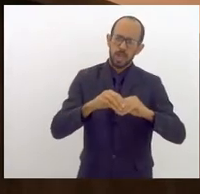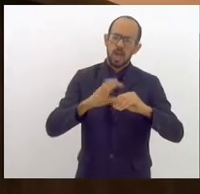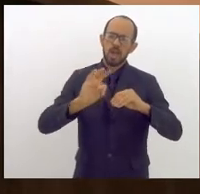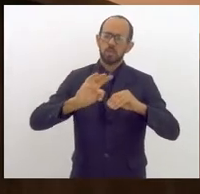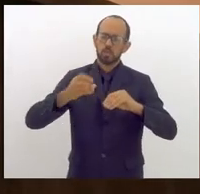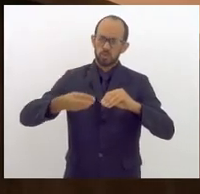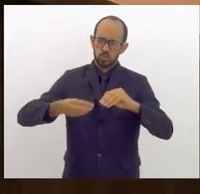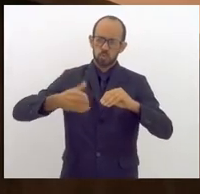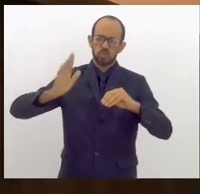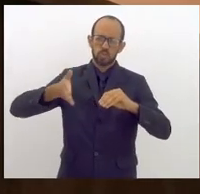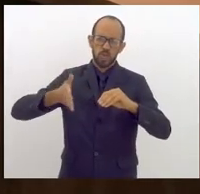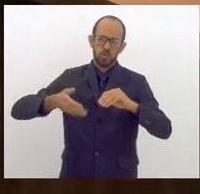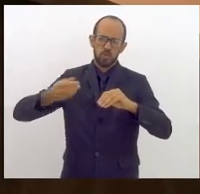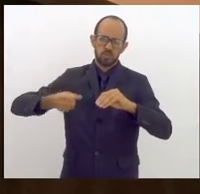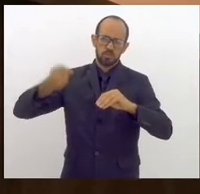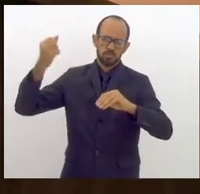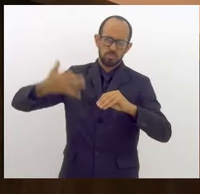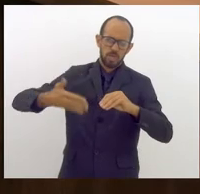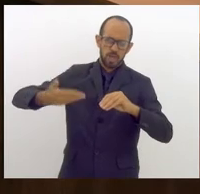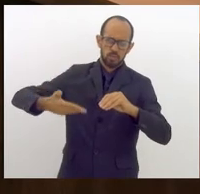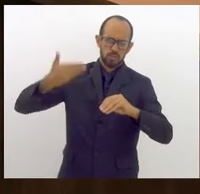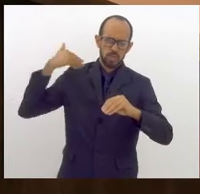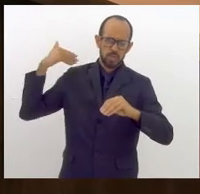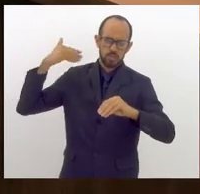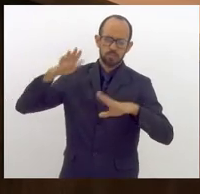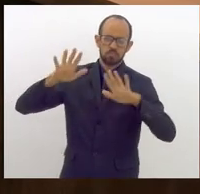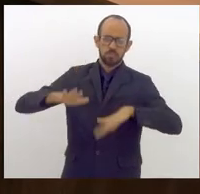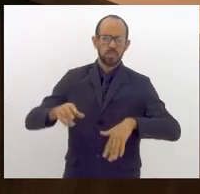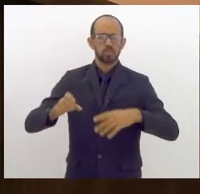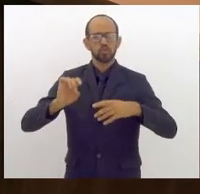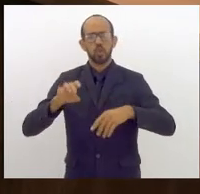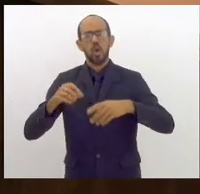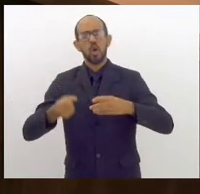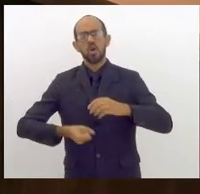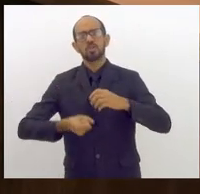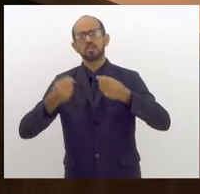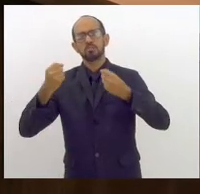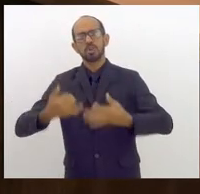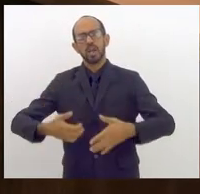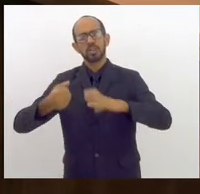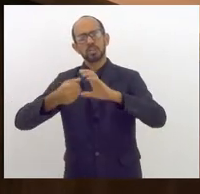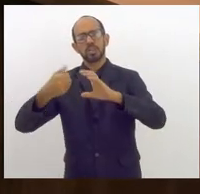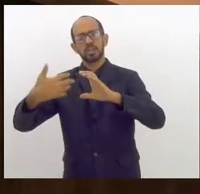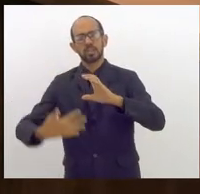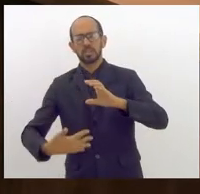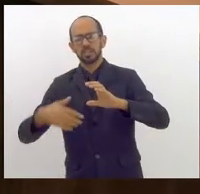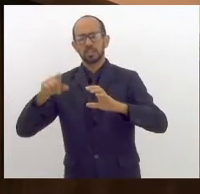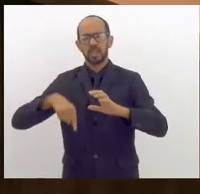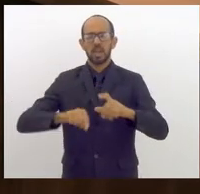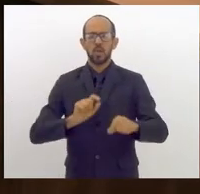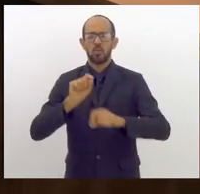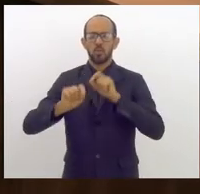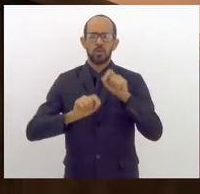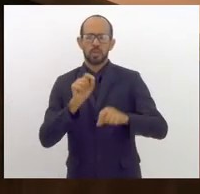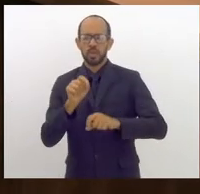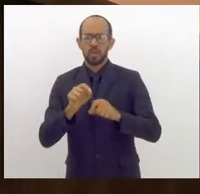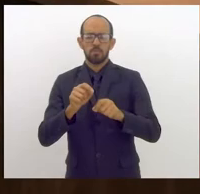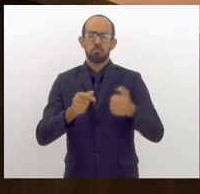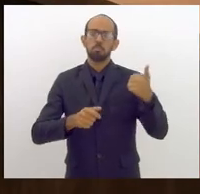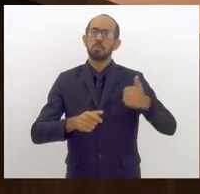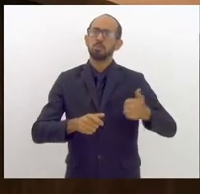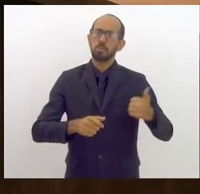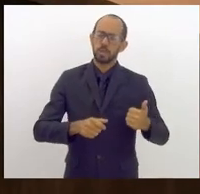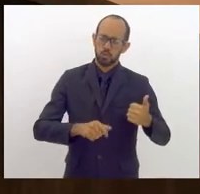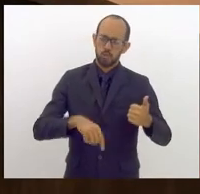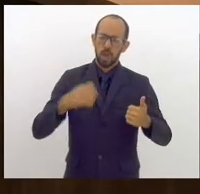nada de novo mas apenas repizar esses aspectos que dizem respeito por um lado a